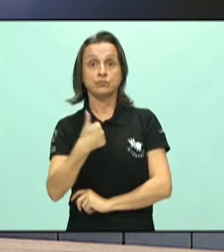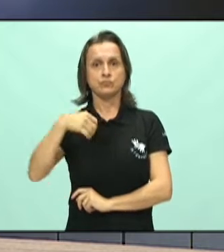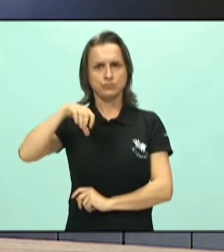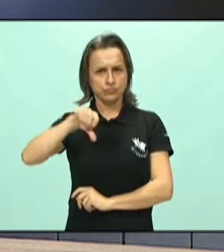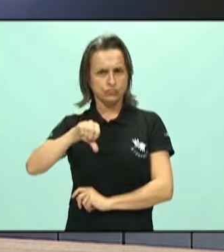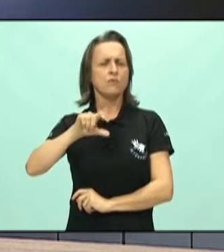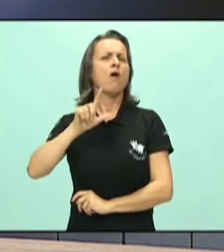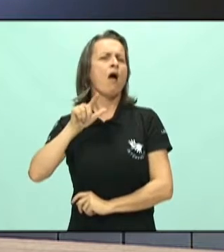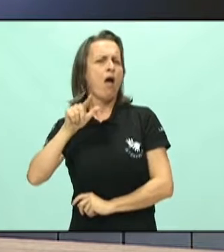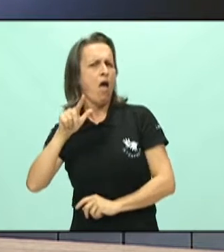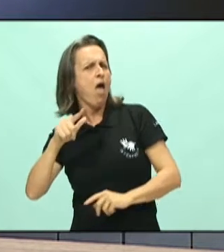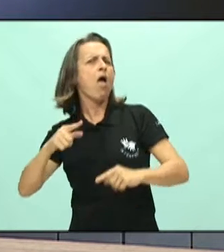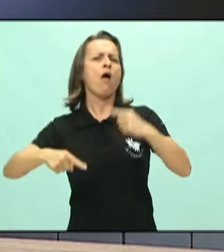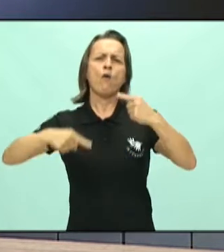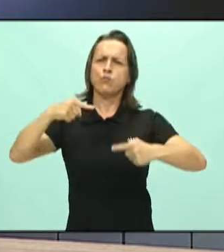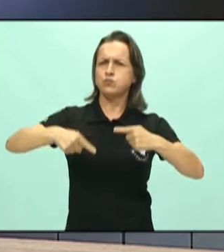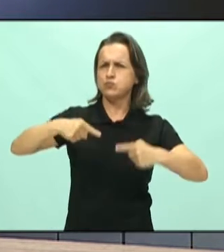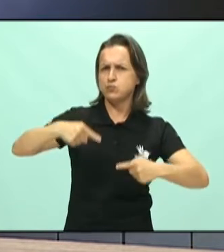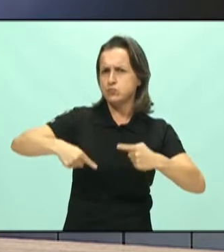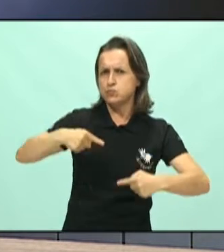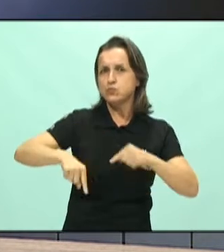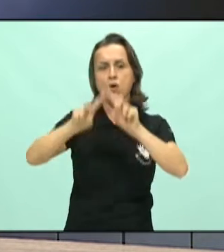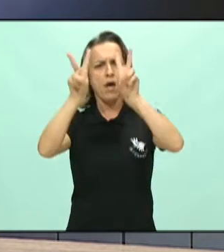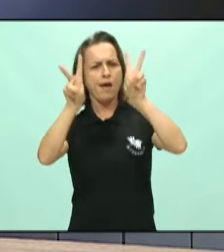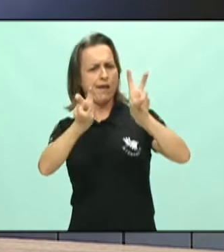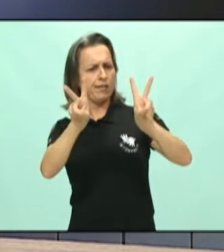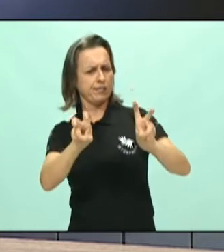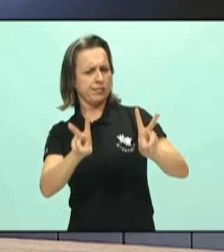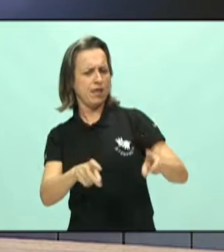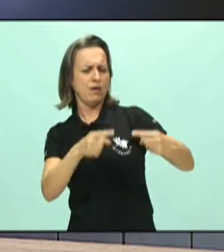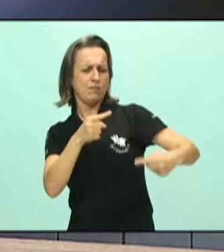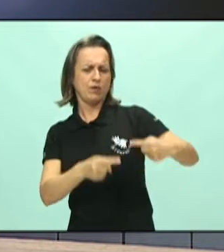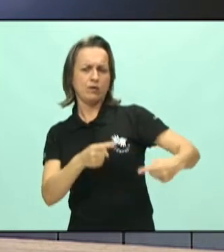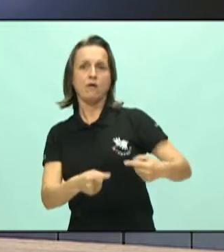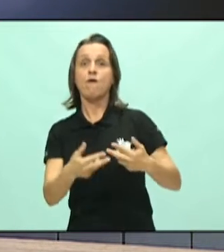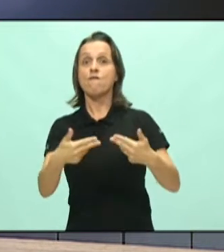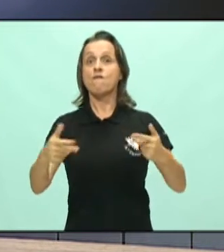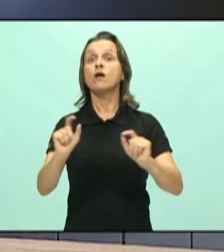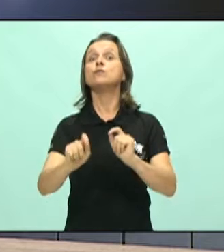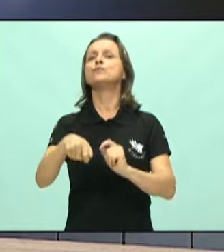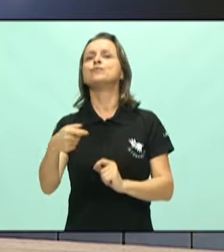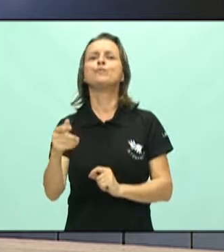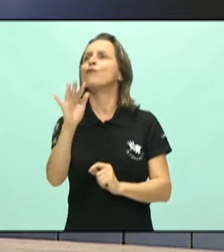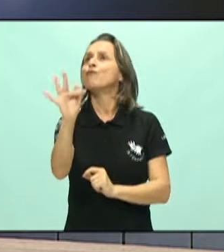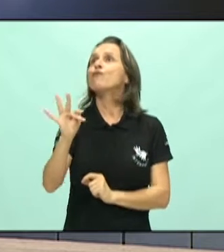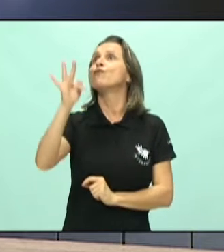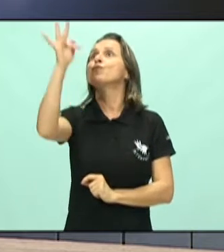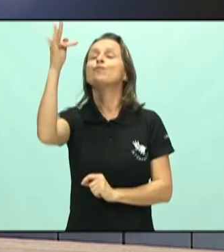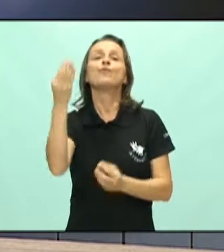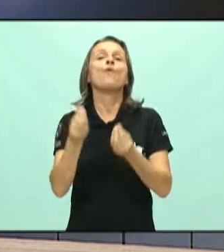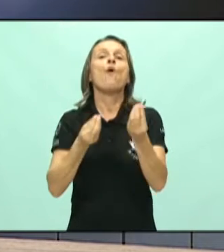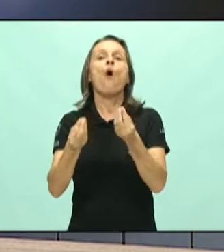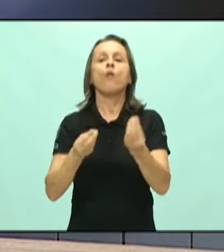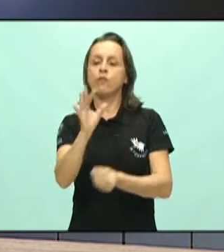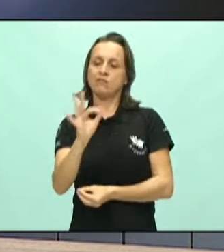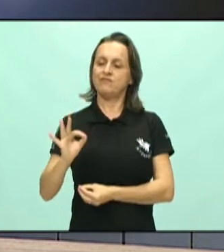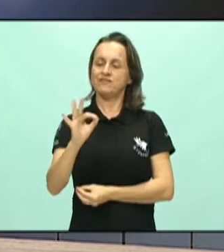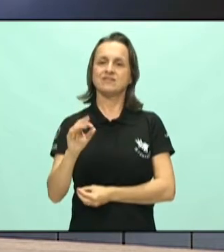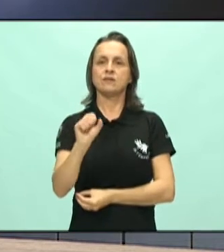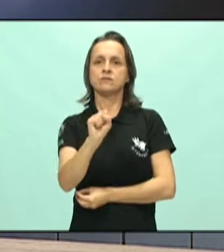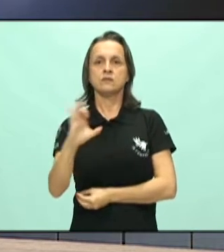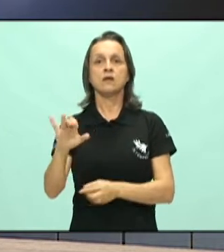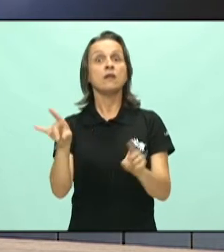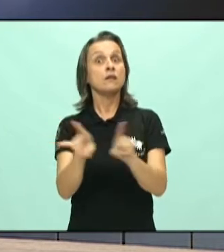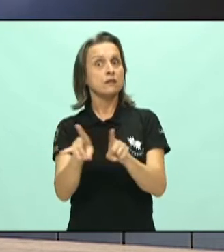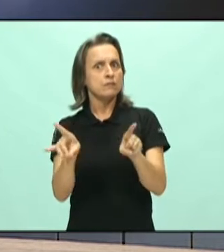tornou polêmico e é tema de diversas discussões sobre o futuro fiscal do Estado de Santa Catarina e,